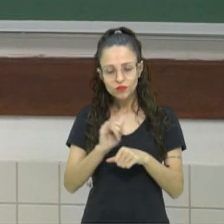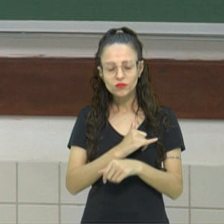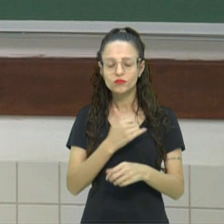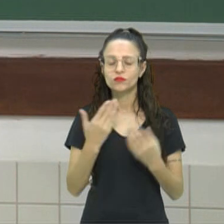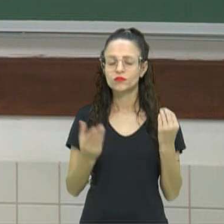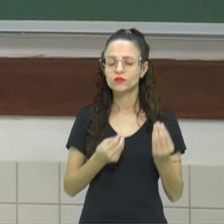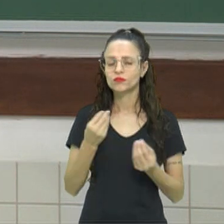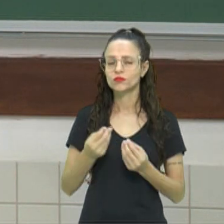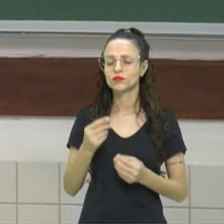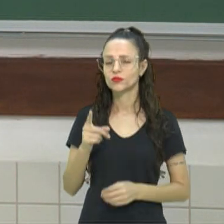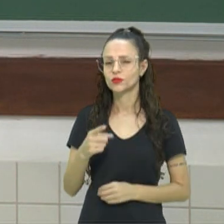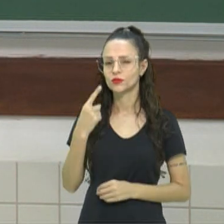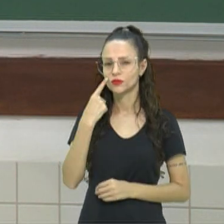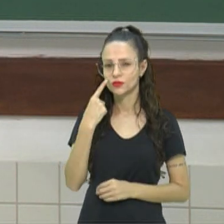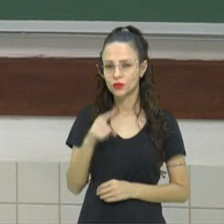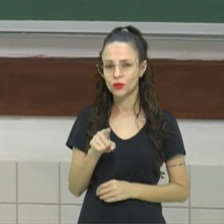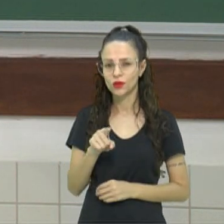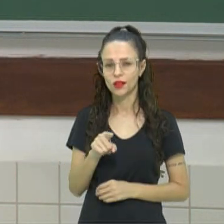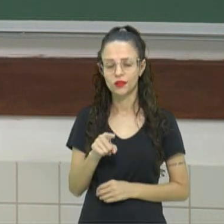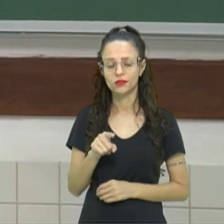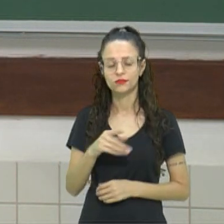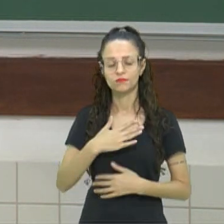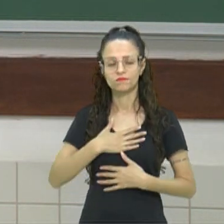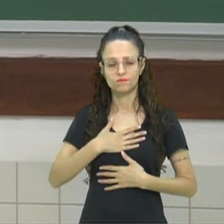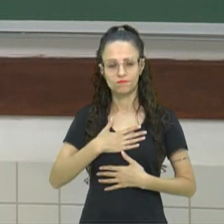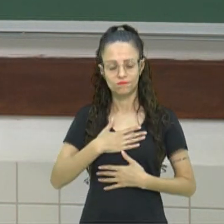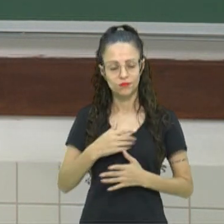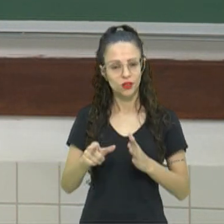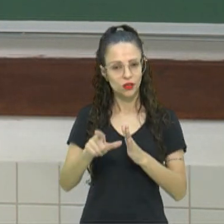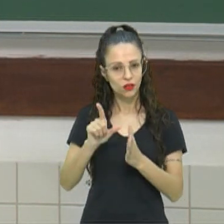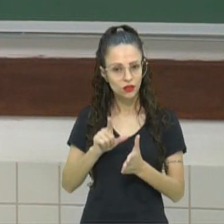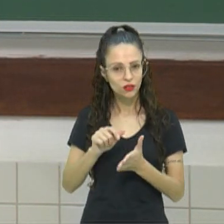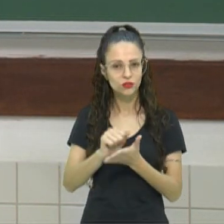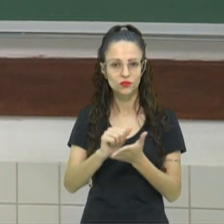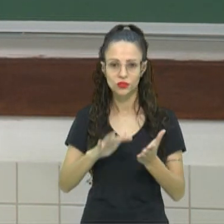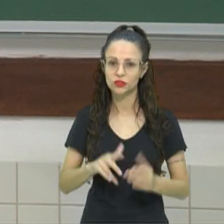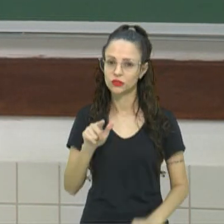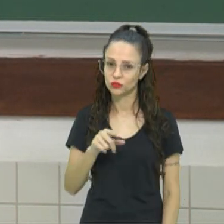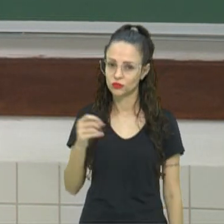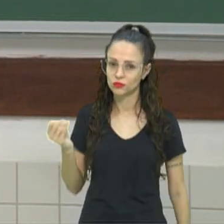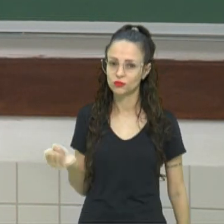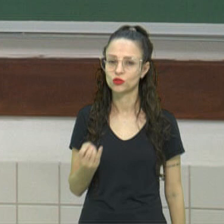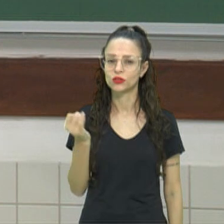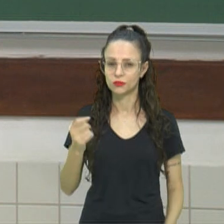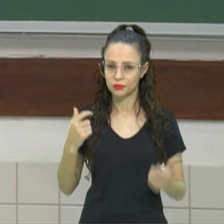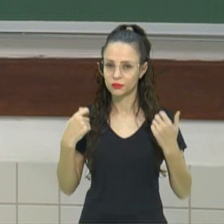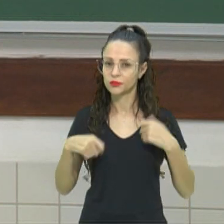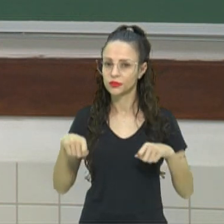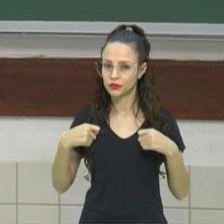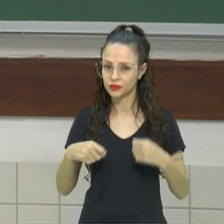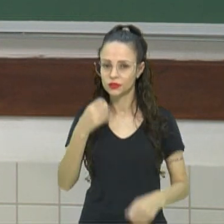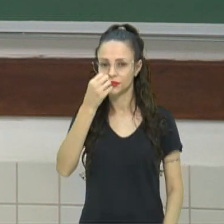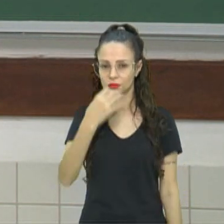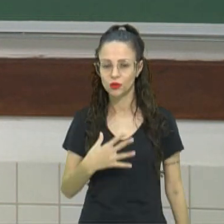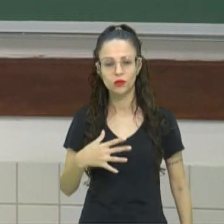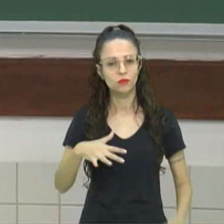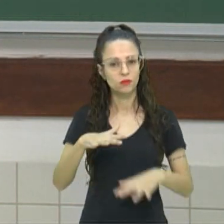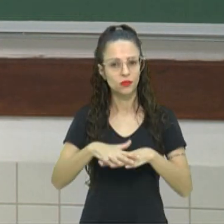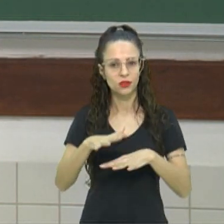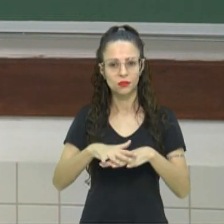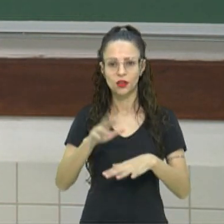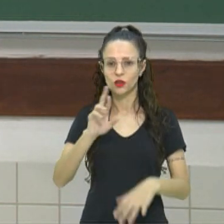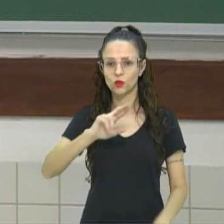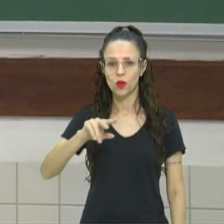você olhar e respirar antes de fazer um exercício, isso é extremamente necessário, tá bom? Matemática não é